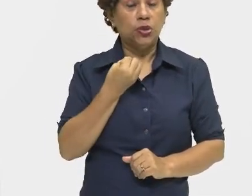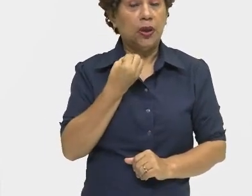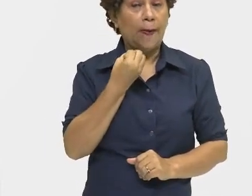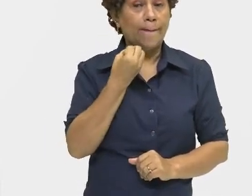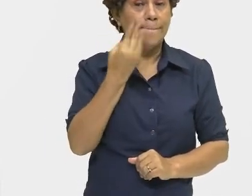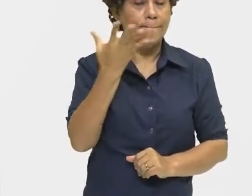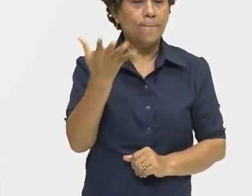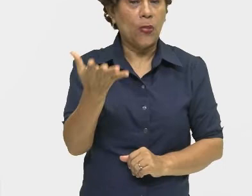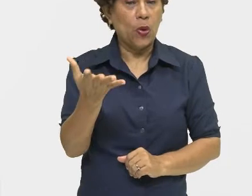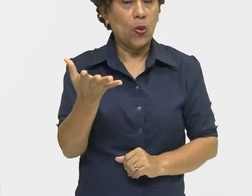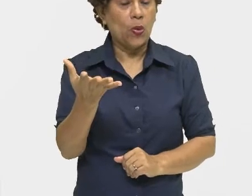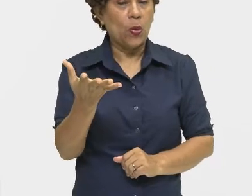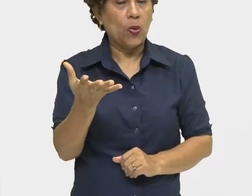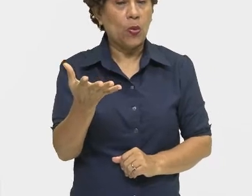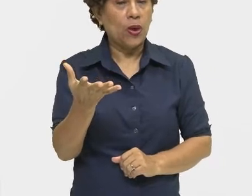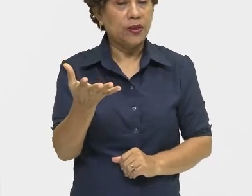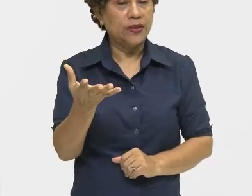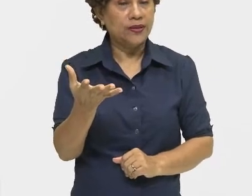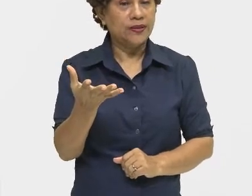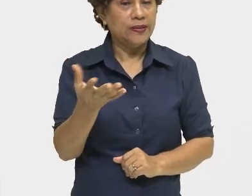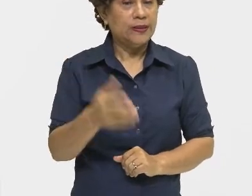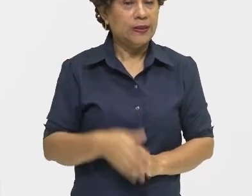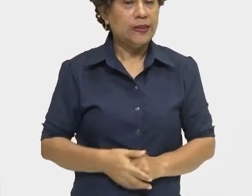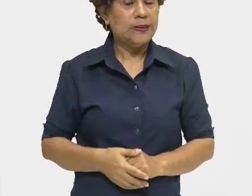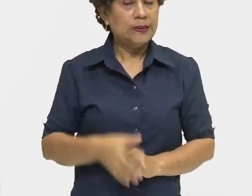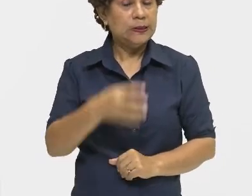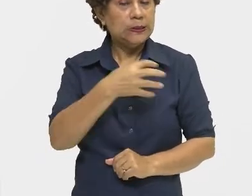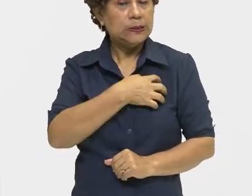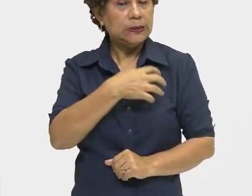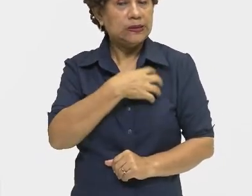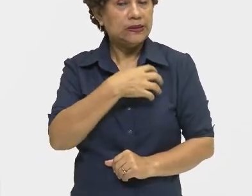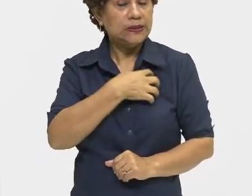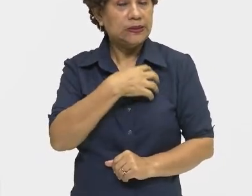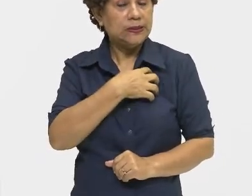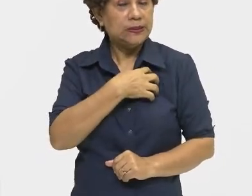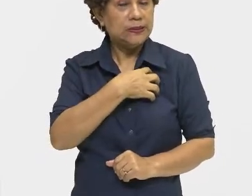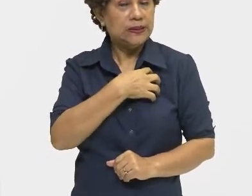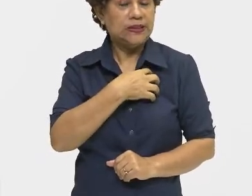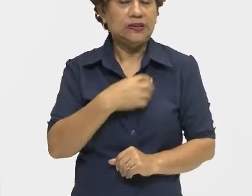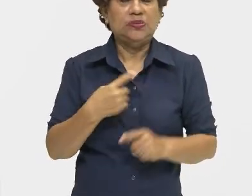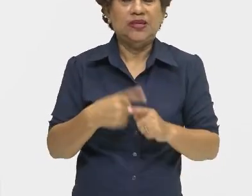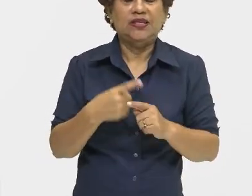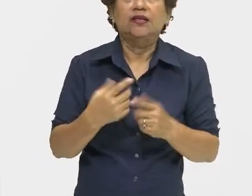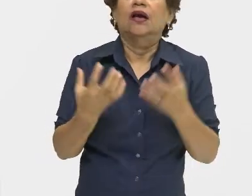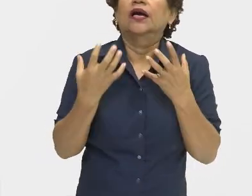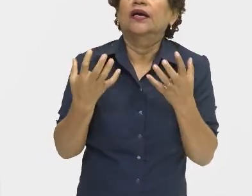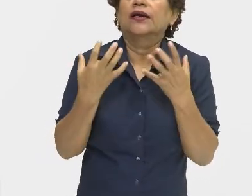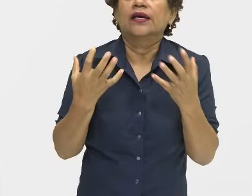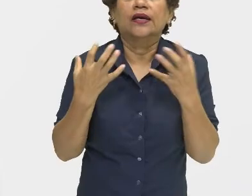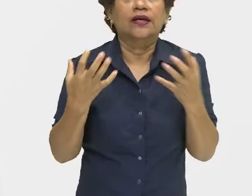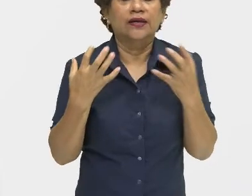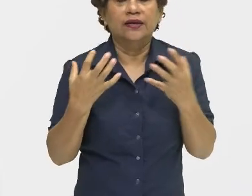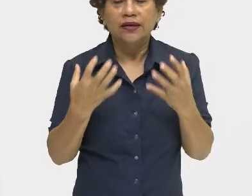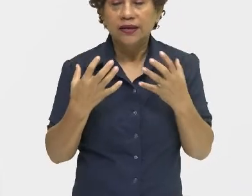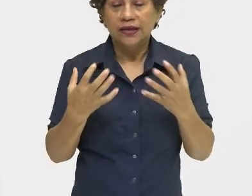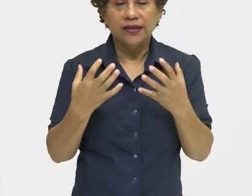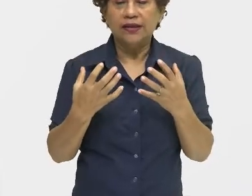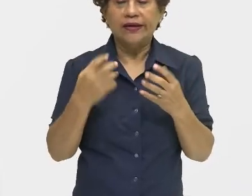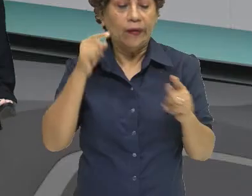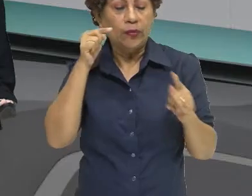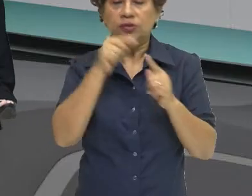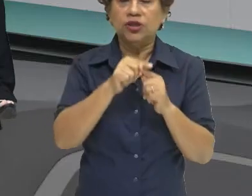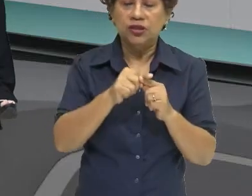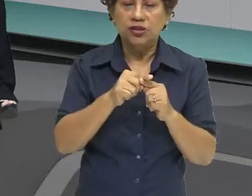Eu também escutei já essa uma vez. Porque às vezes a gente fica com tanta ânsia, né, de querer chegar nos nossos